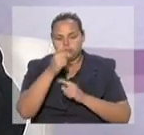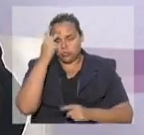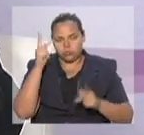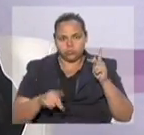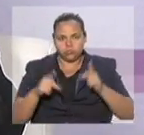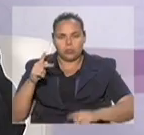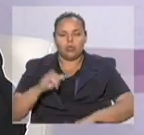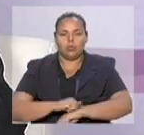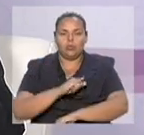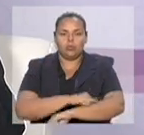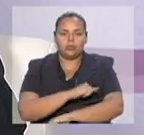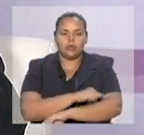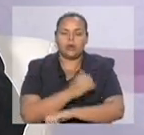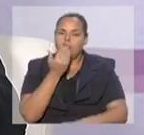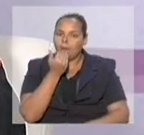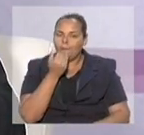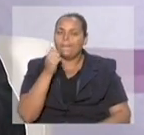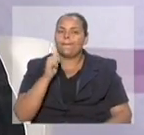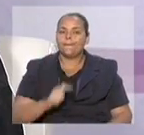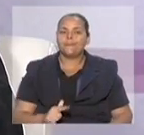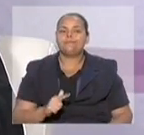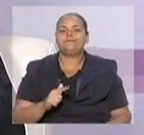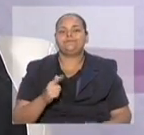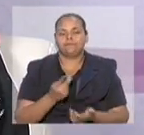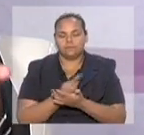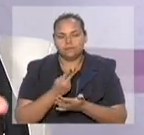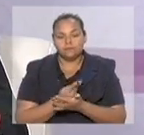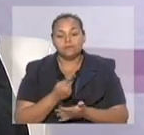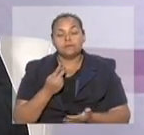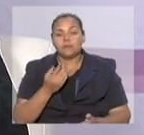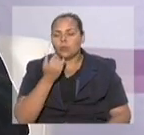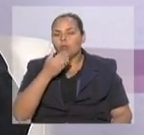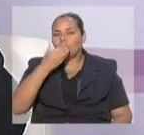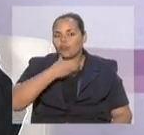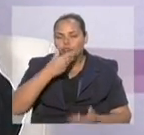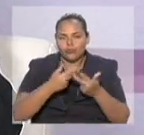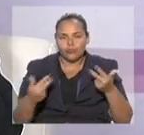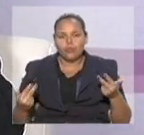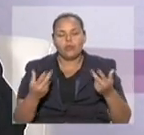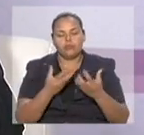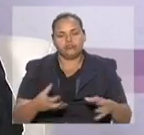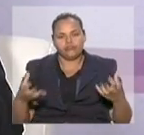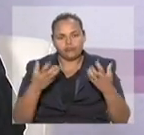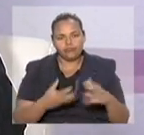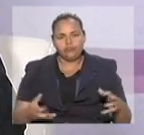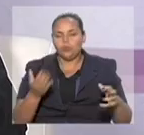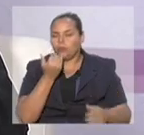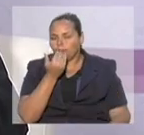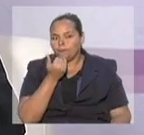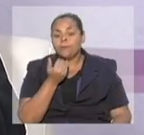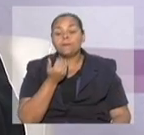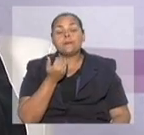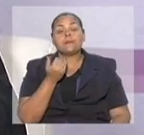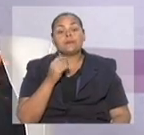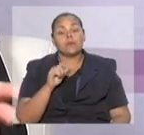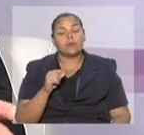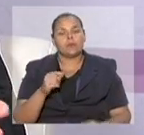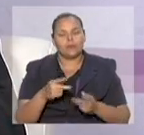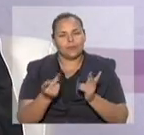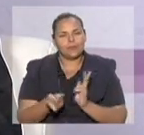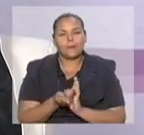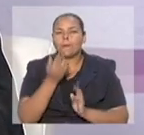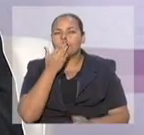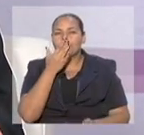mal, e aí na alimentação especificamente é aquela recomendação geral de comer frutas, de comer verduras, dos